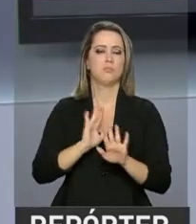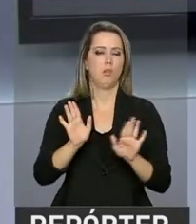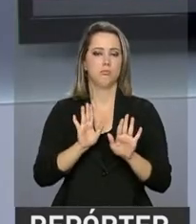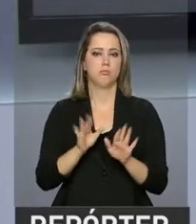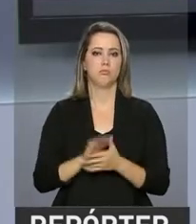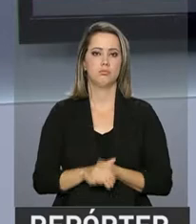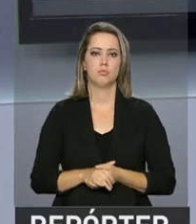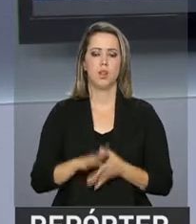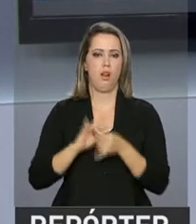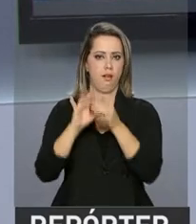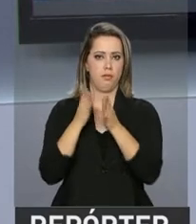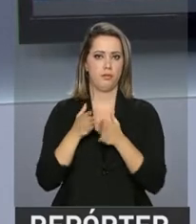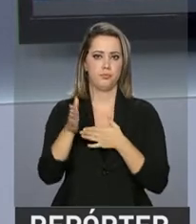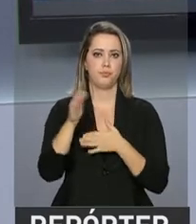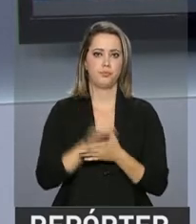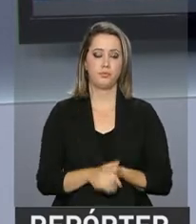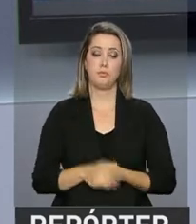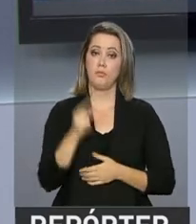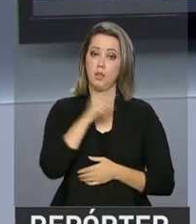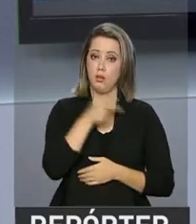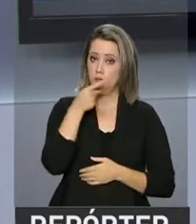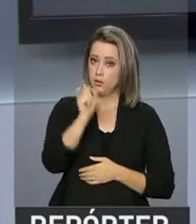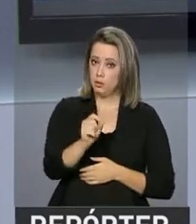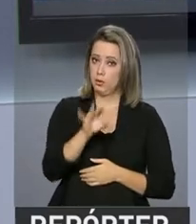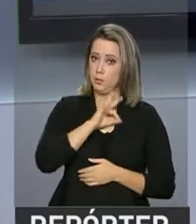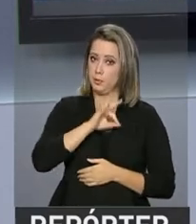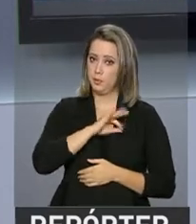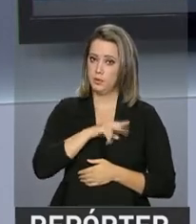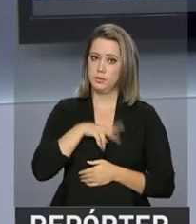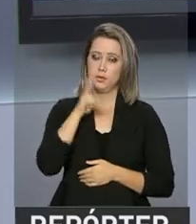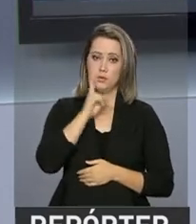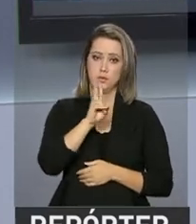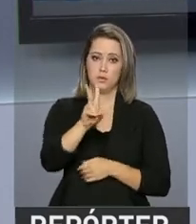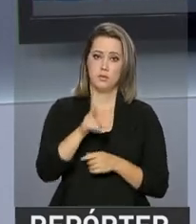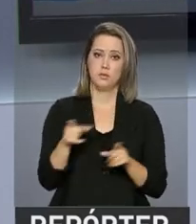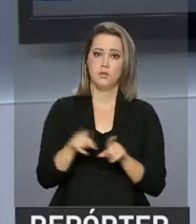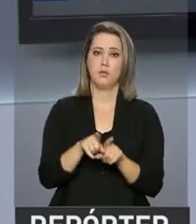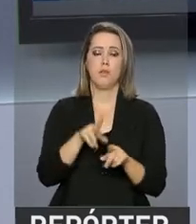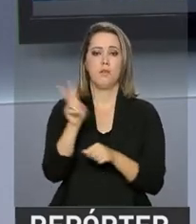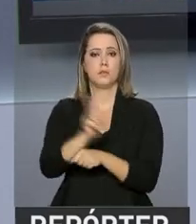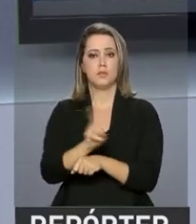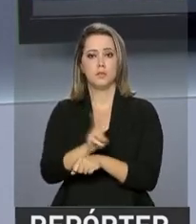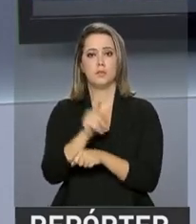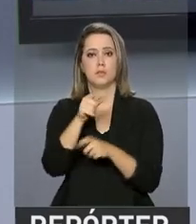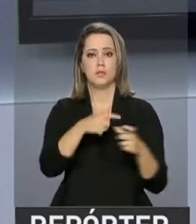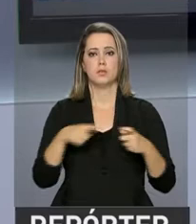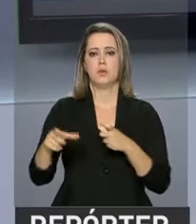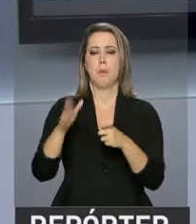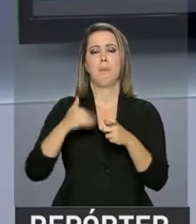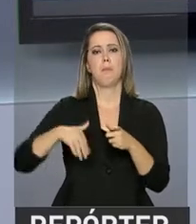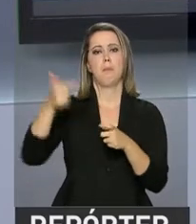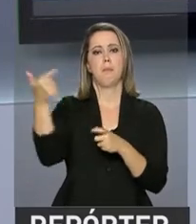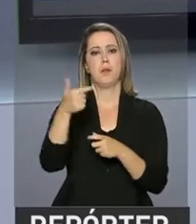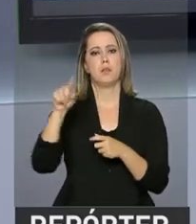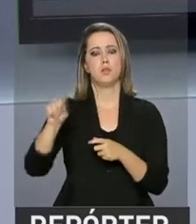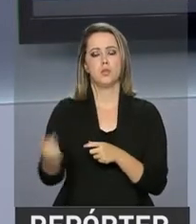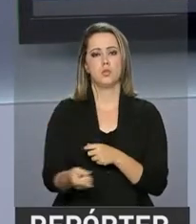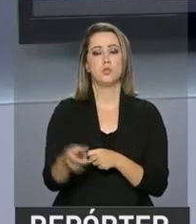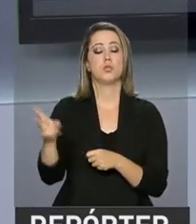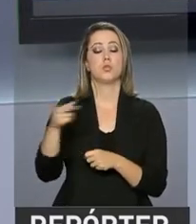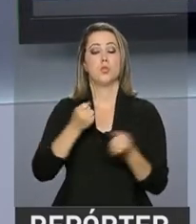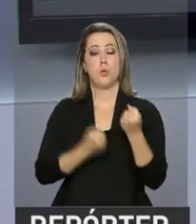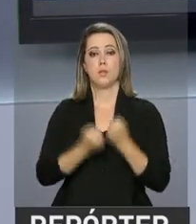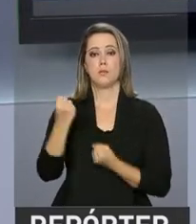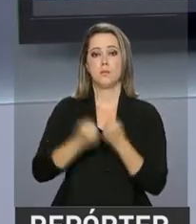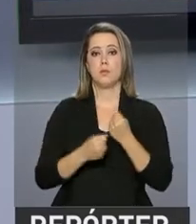como a gabriela falou à polícia rodoviária federal vai reforçar a fiscalização nessas estradas com mais de duas mil viaturas mil